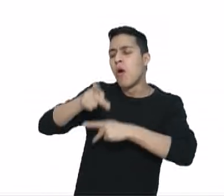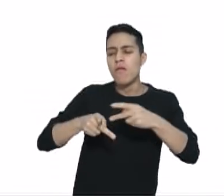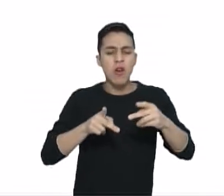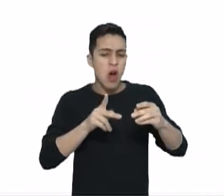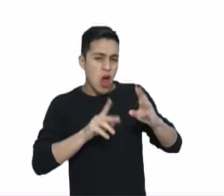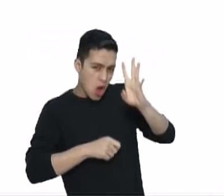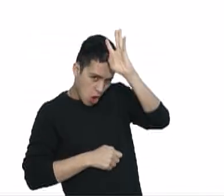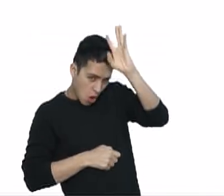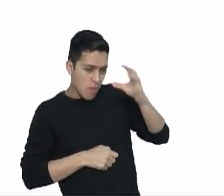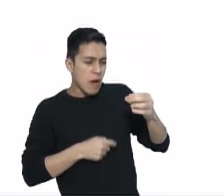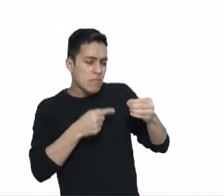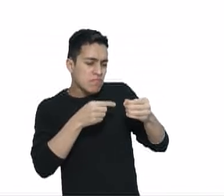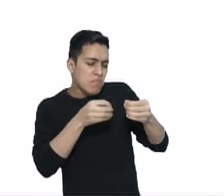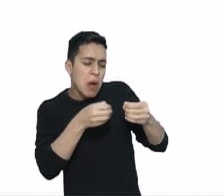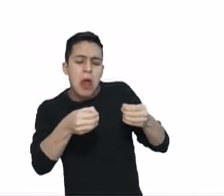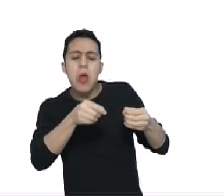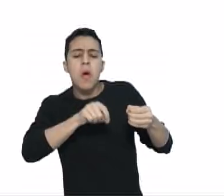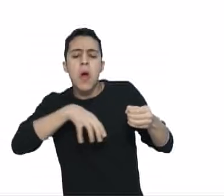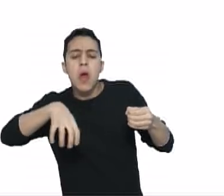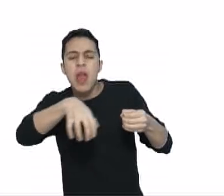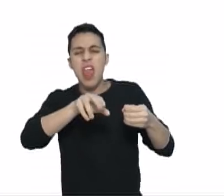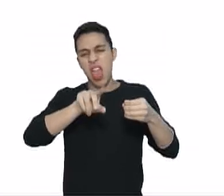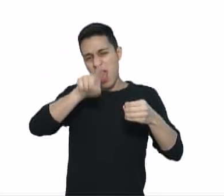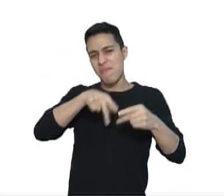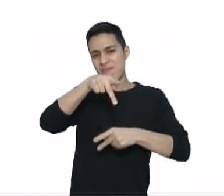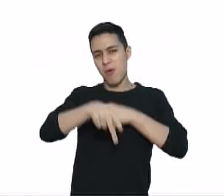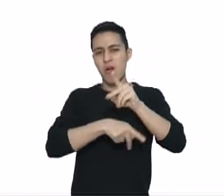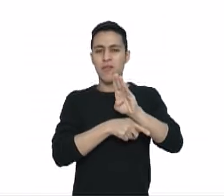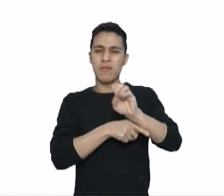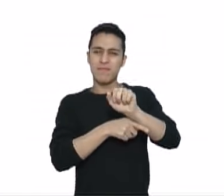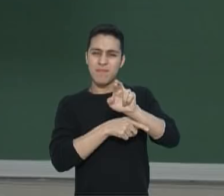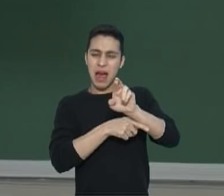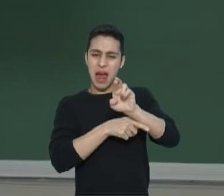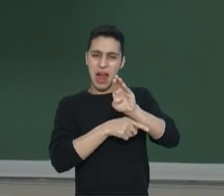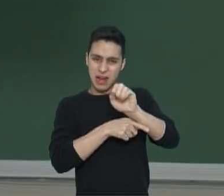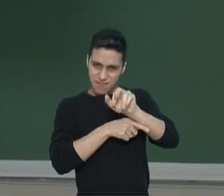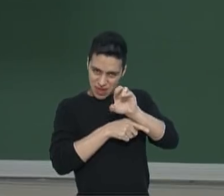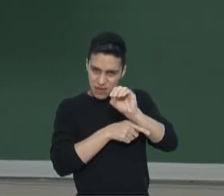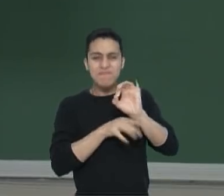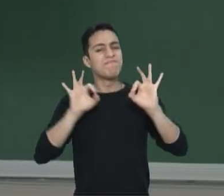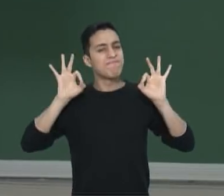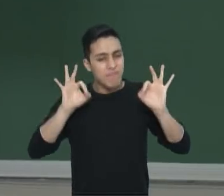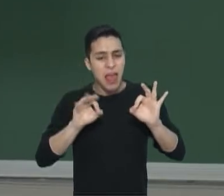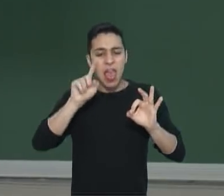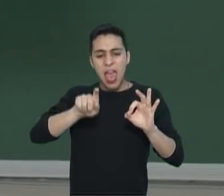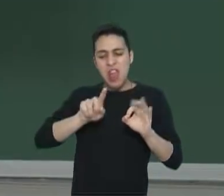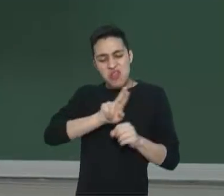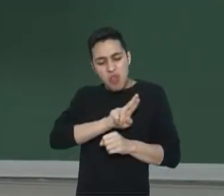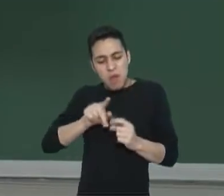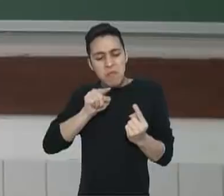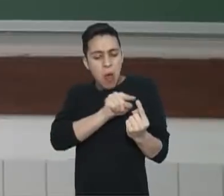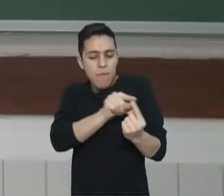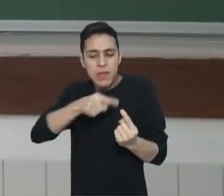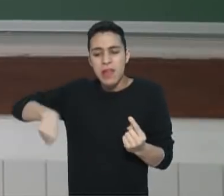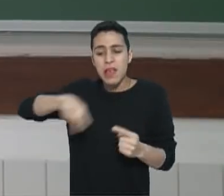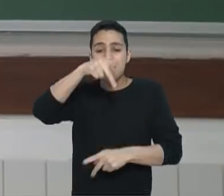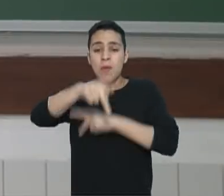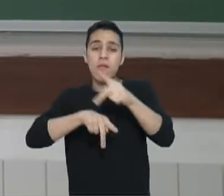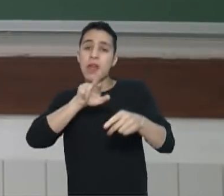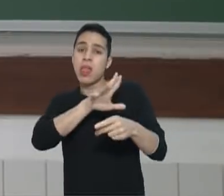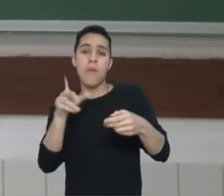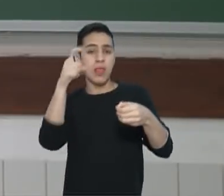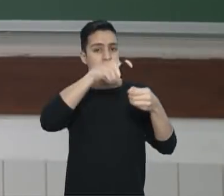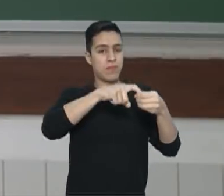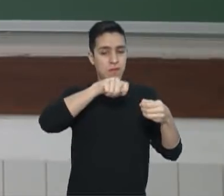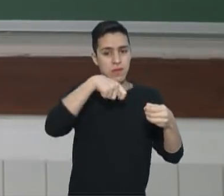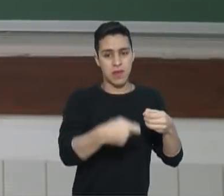do Império Romano? Povos bárbaros. Né? Então esse termo aqui é que designa essas populações que não são